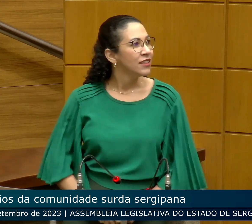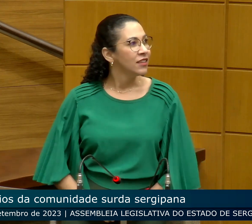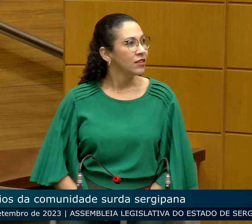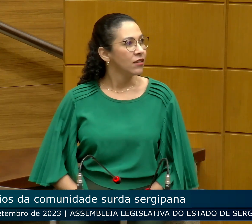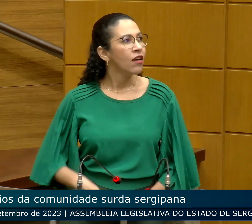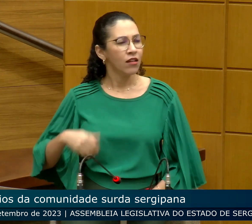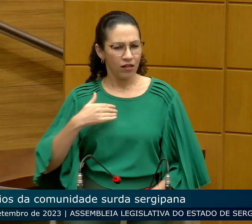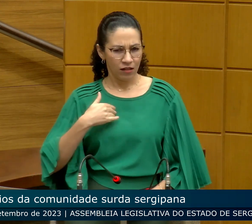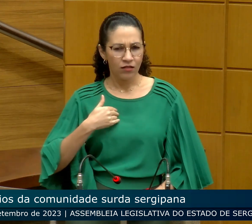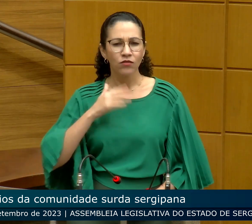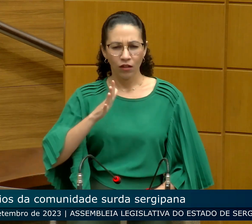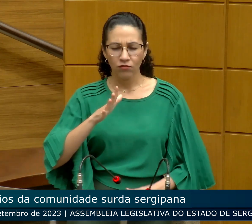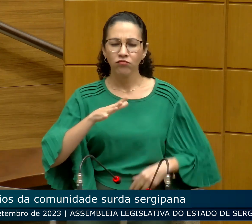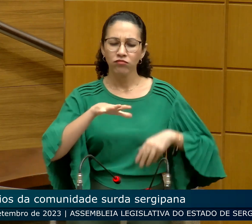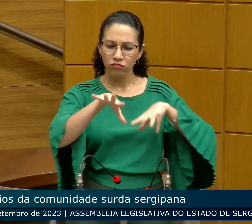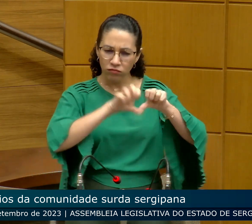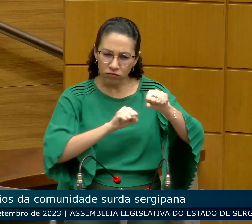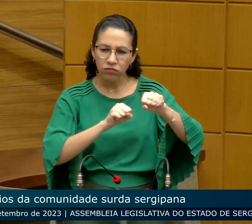5 anos.